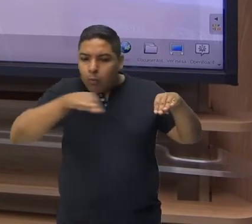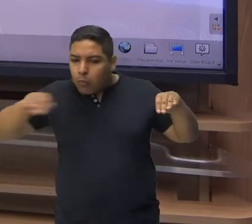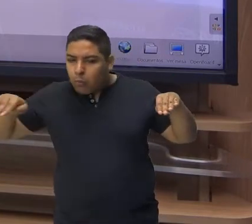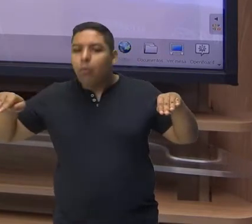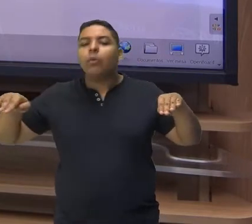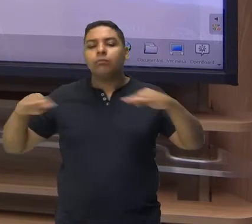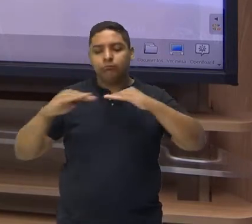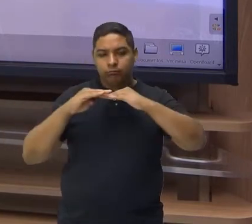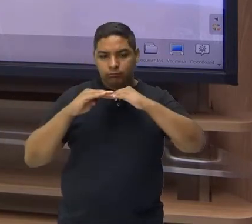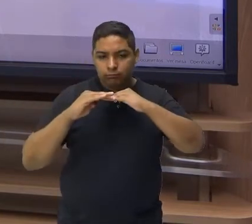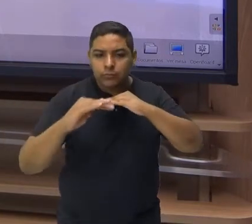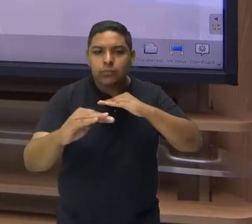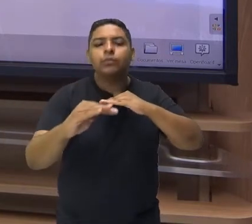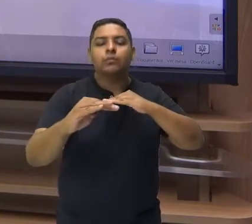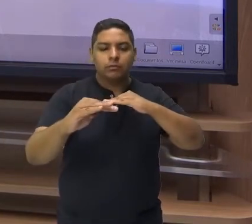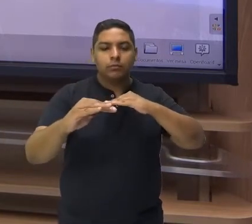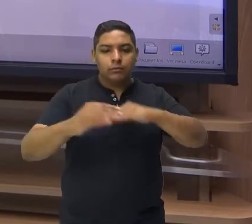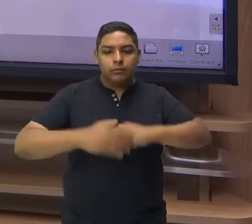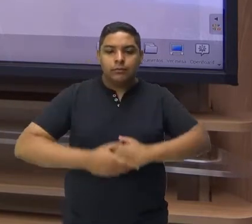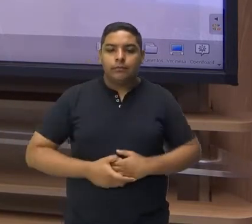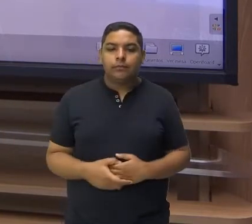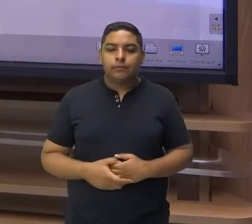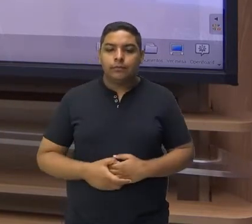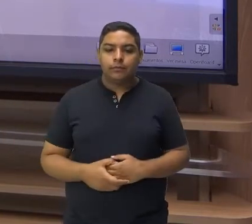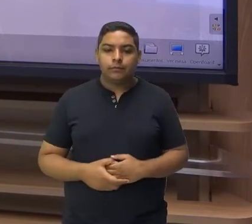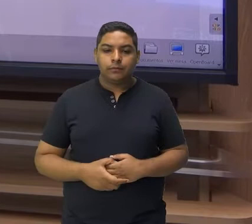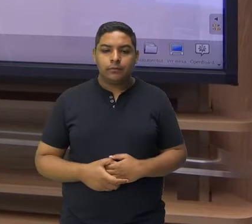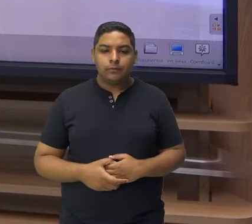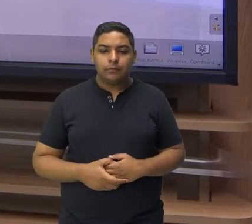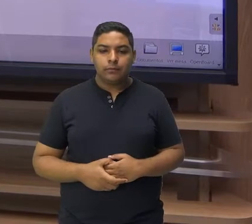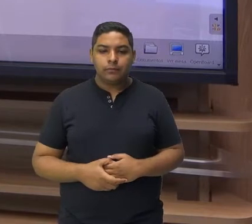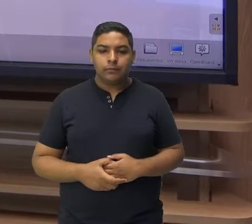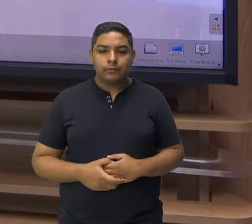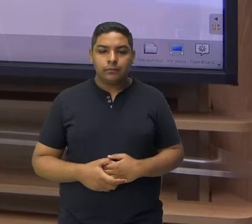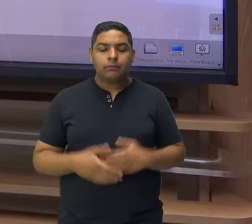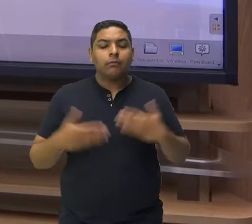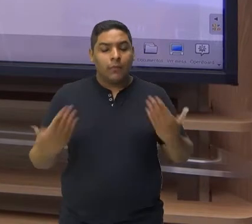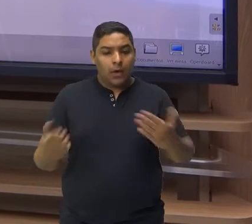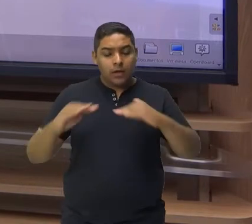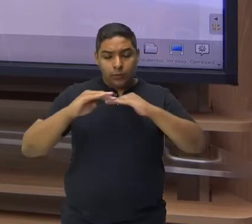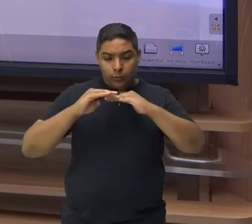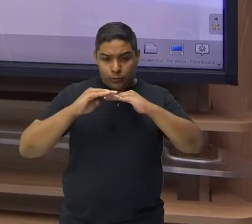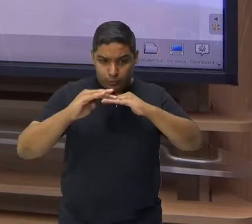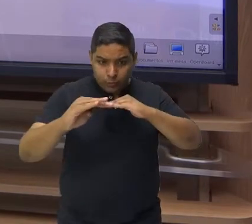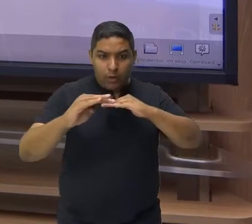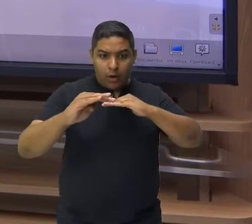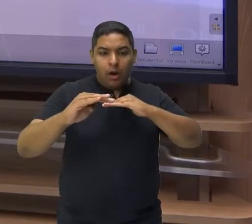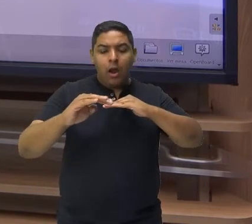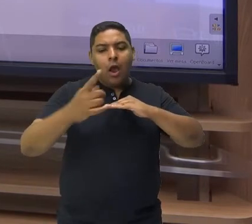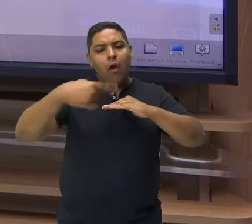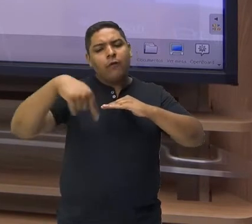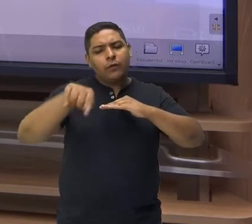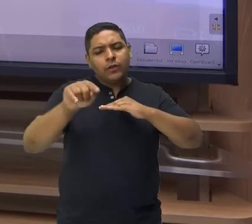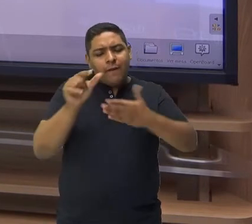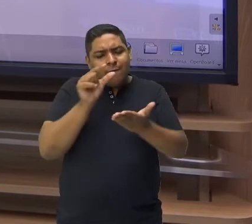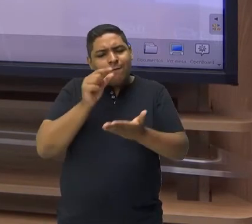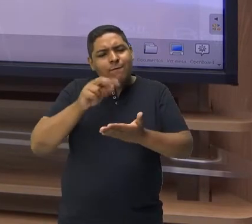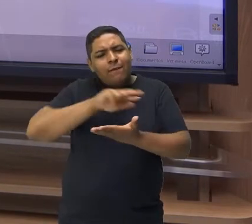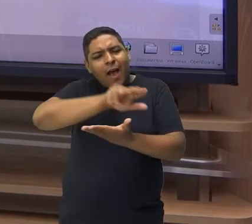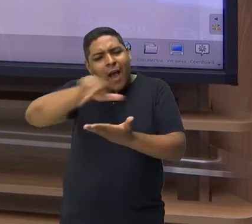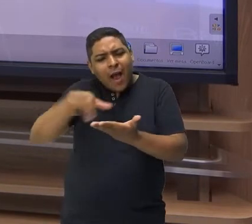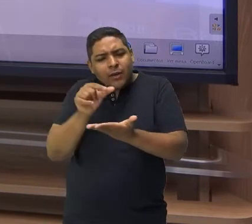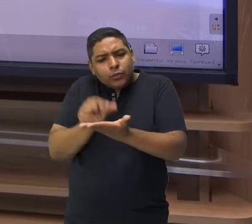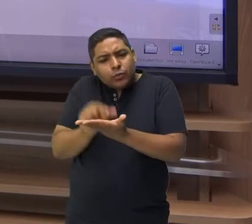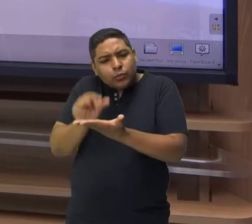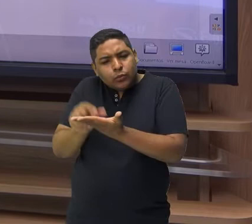elétrico, nós só vamos ter um caminho para a corrente elétrica. E nesse mesmo caminho, nós vamos colocar vários capacitores. Qual